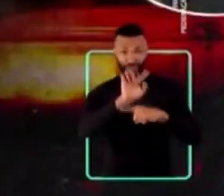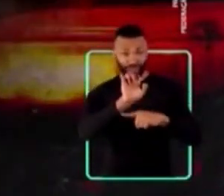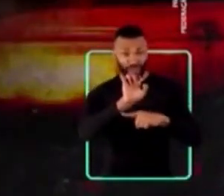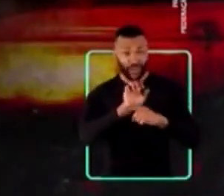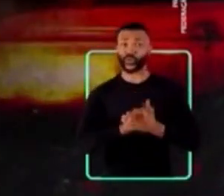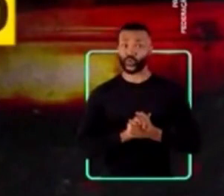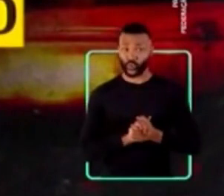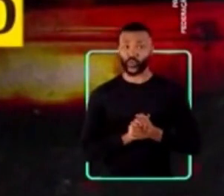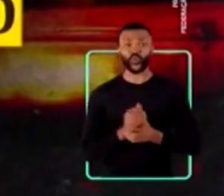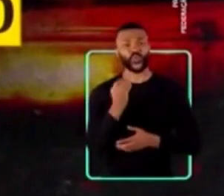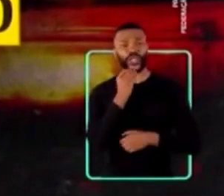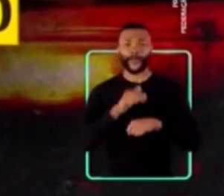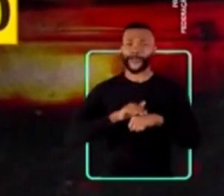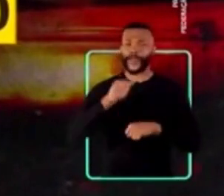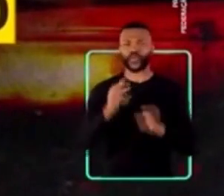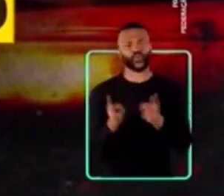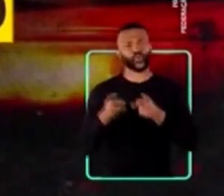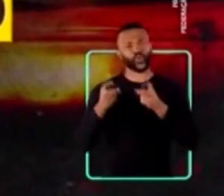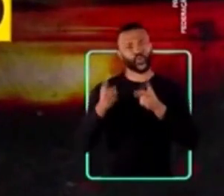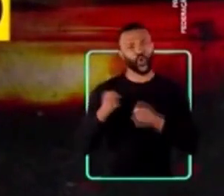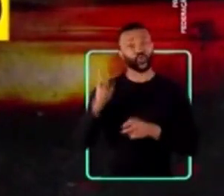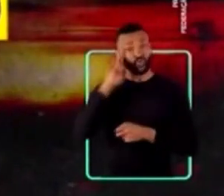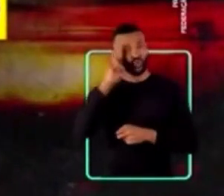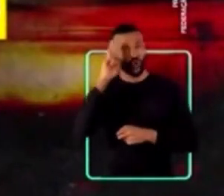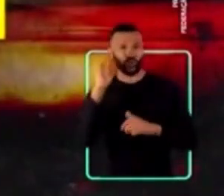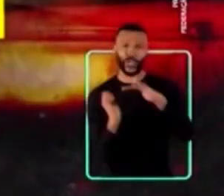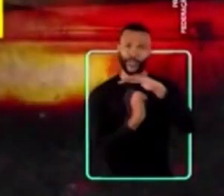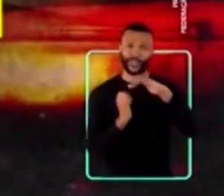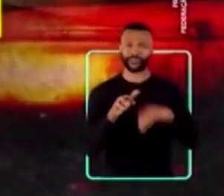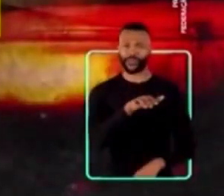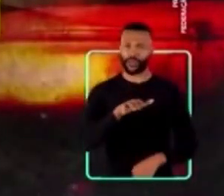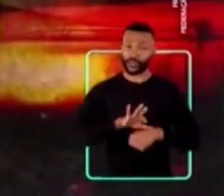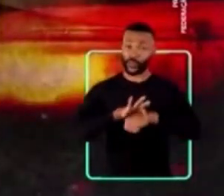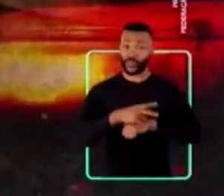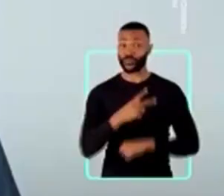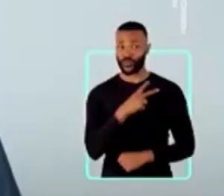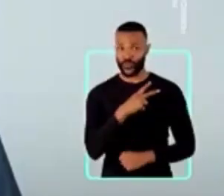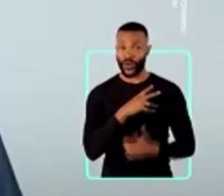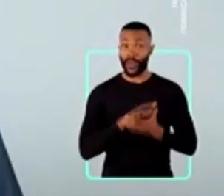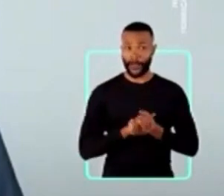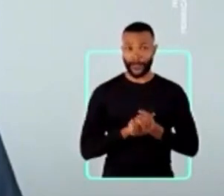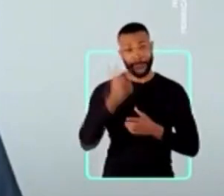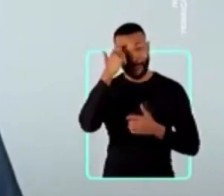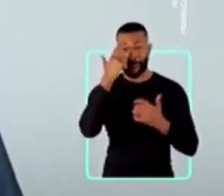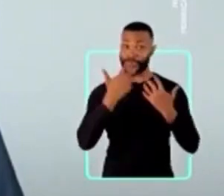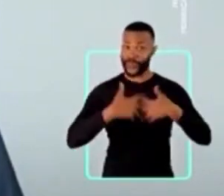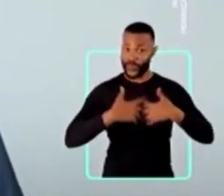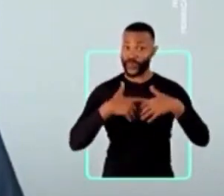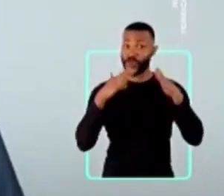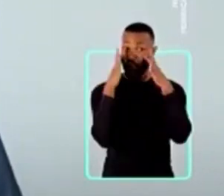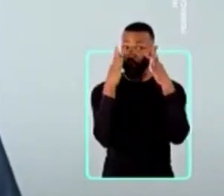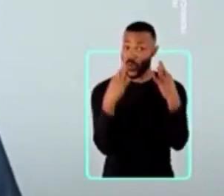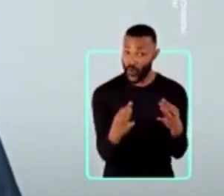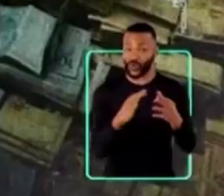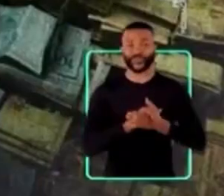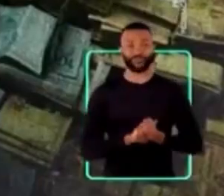estado, mais oportunidade de lucro para os grandes empresários da segurança privada. Tire suas conclusões e